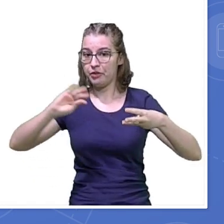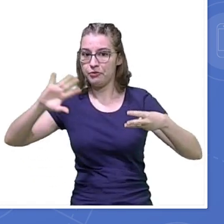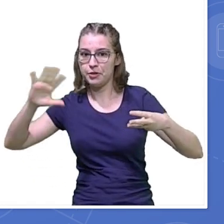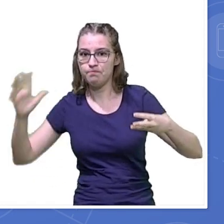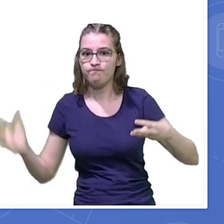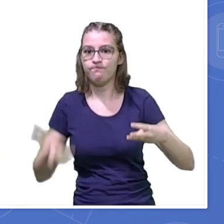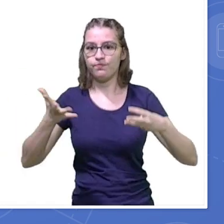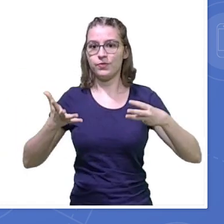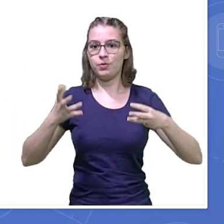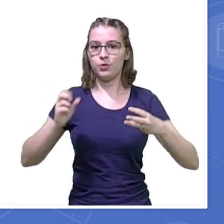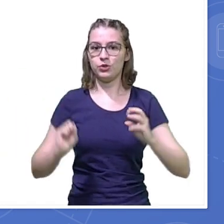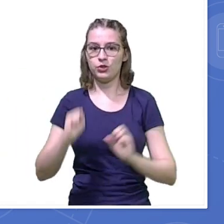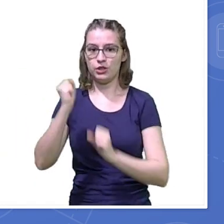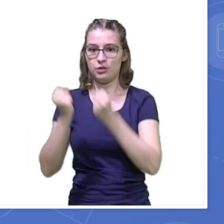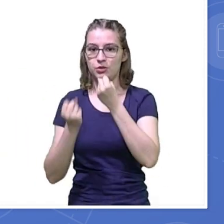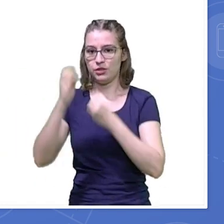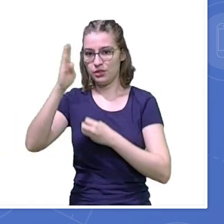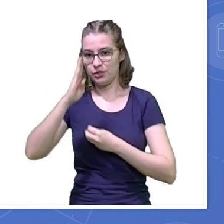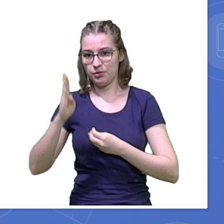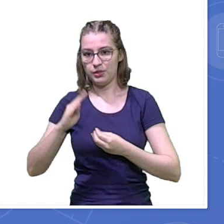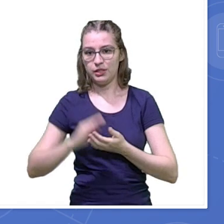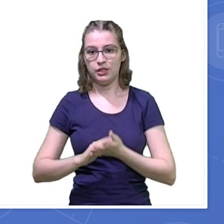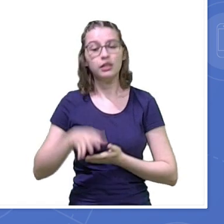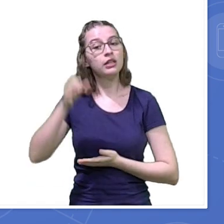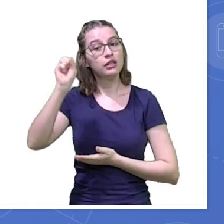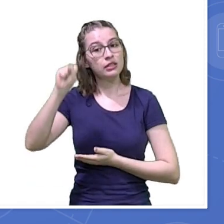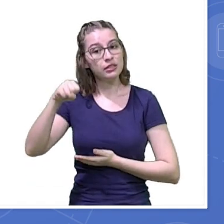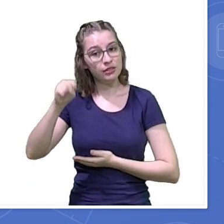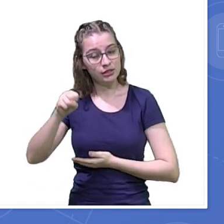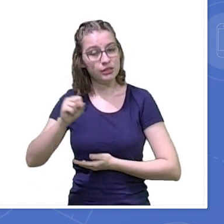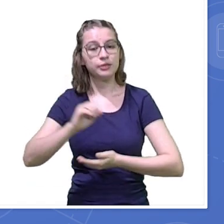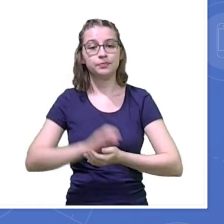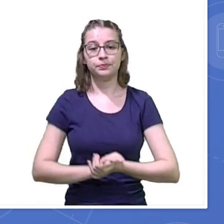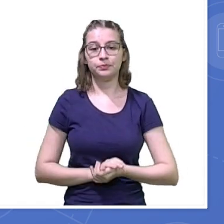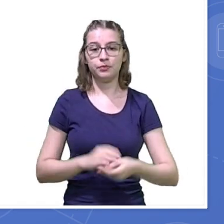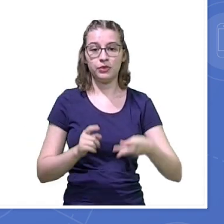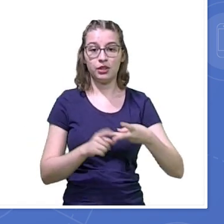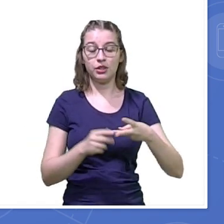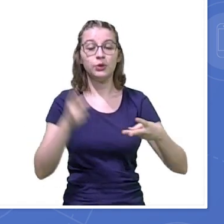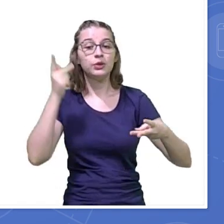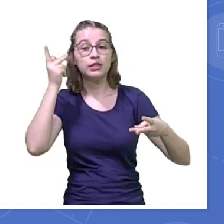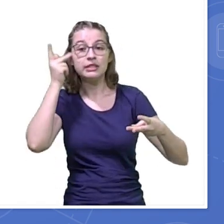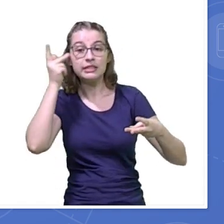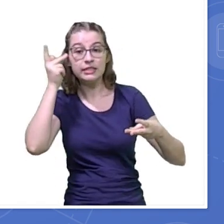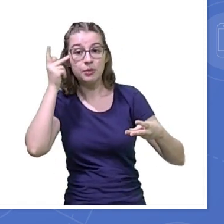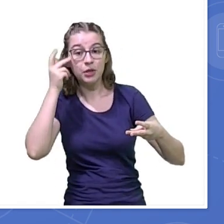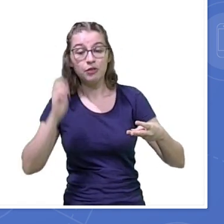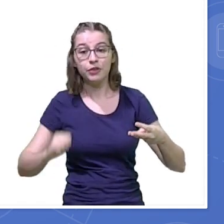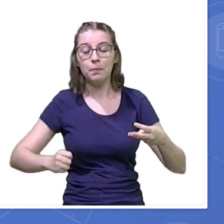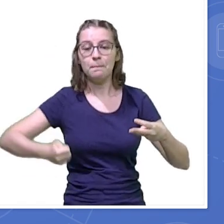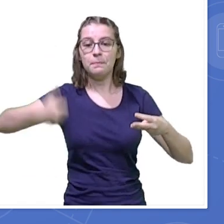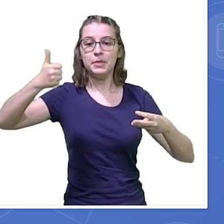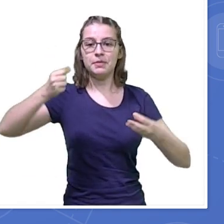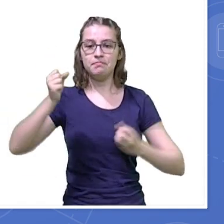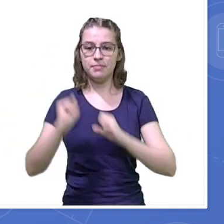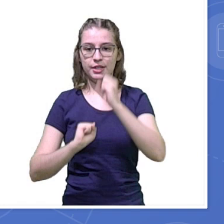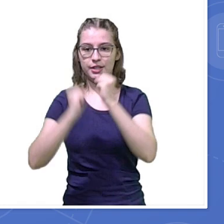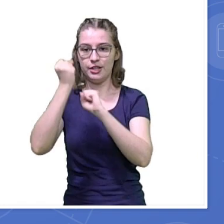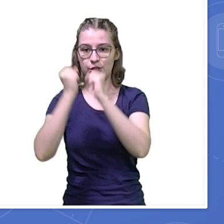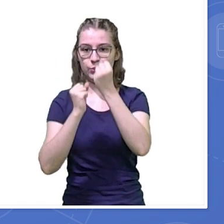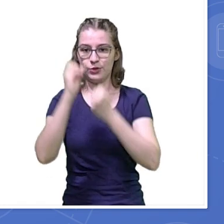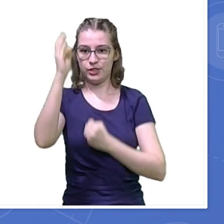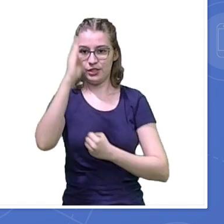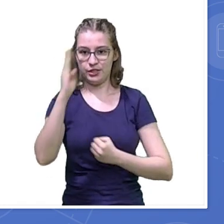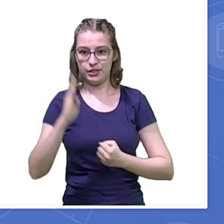industrialização brasileira. Também está correto. Tanto que São Paulo foi a primeira cidade do Brasil a começar a ter fábrica, né?